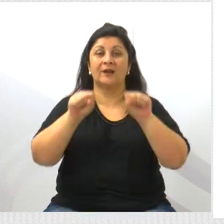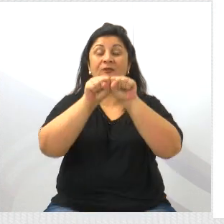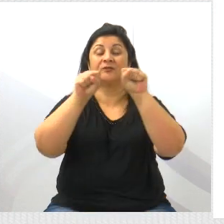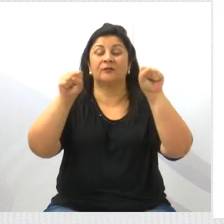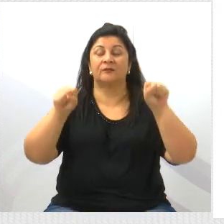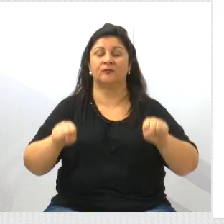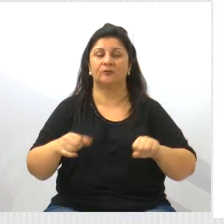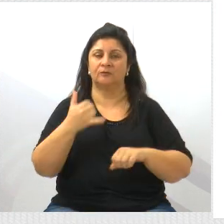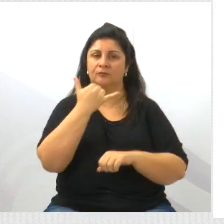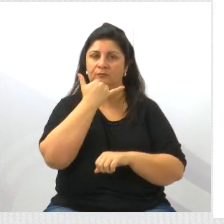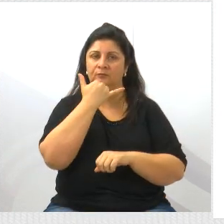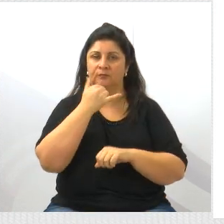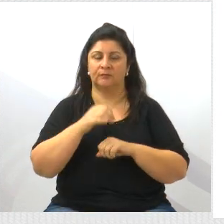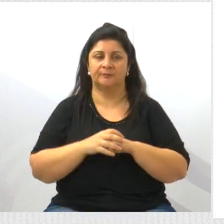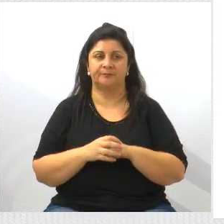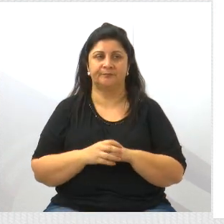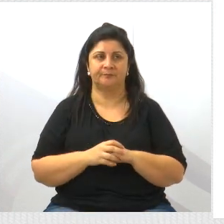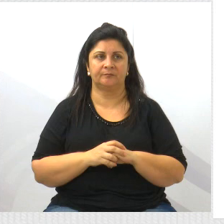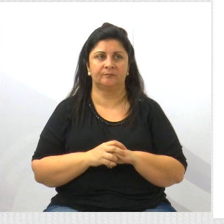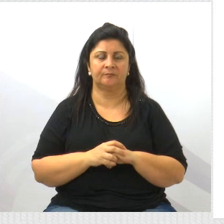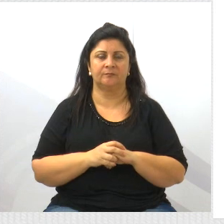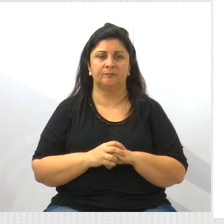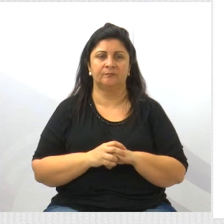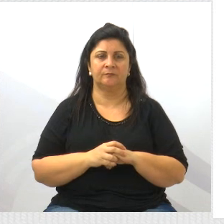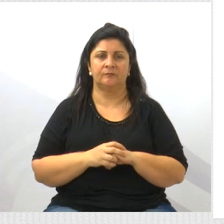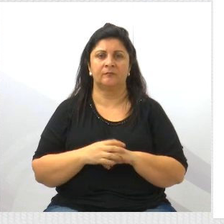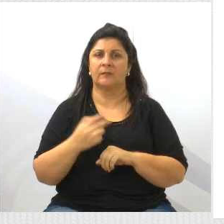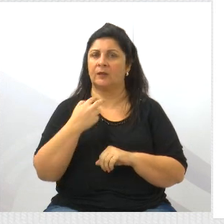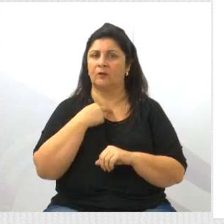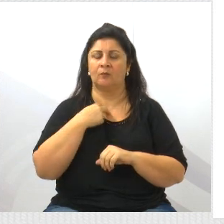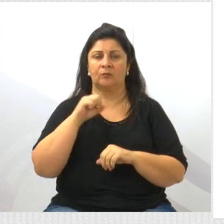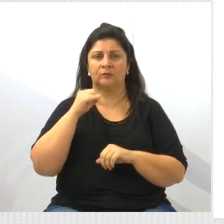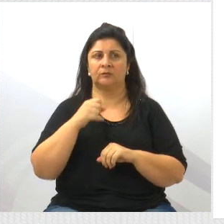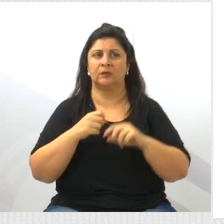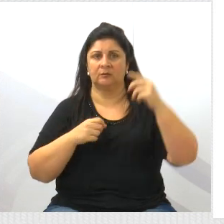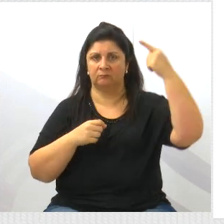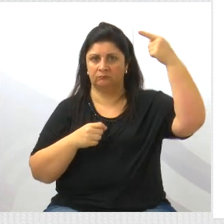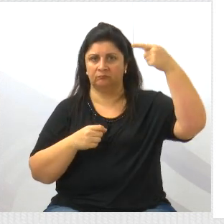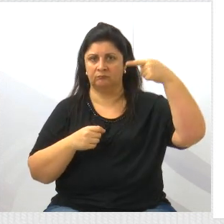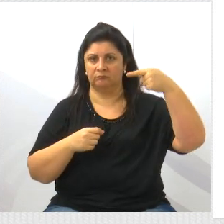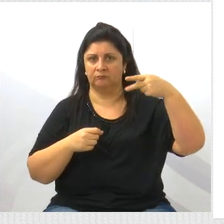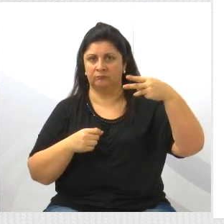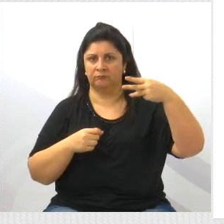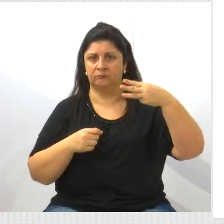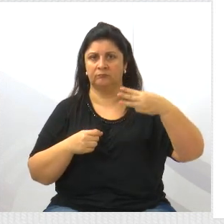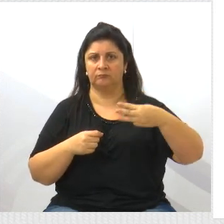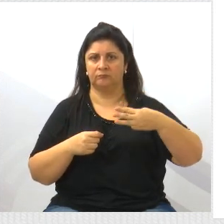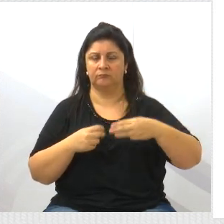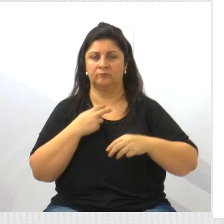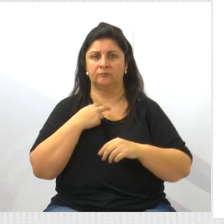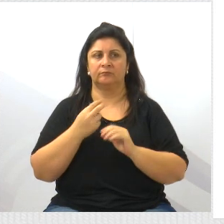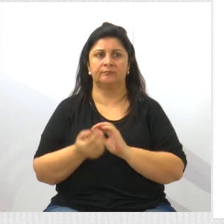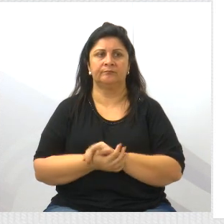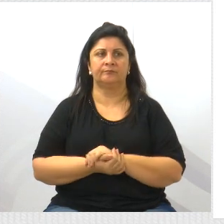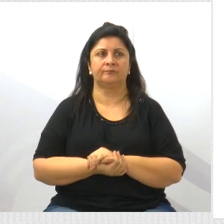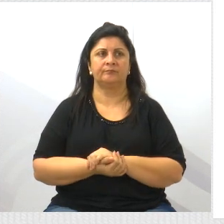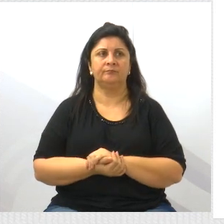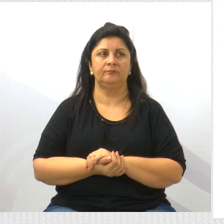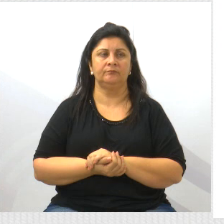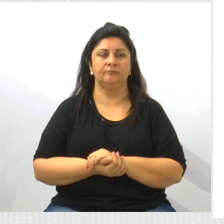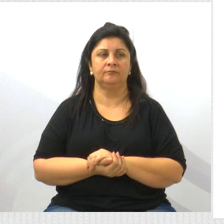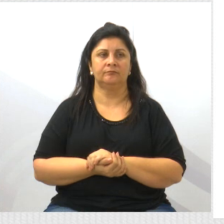de sociedade civil alguns desses participantes. Tá? Pode passar?